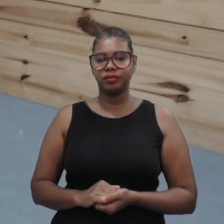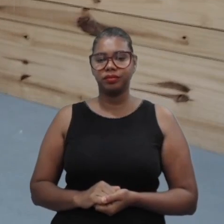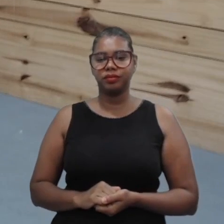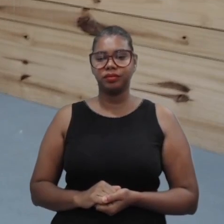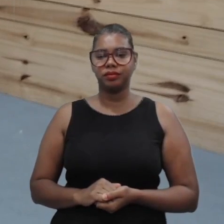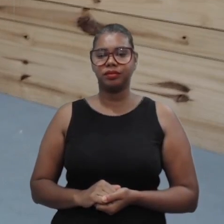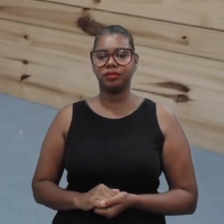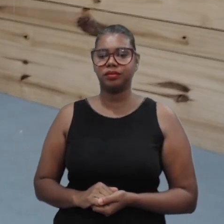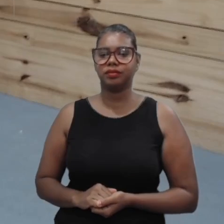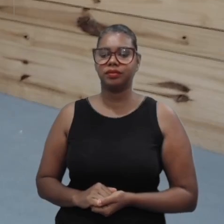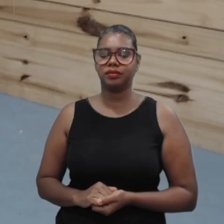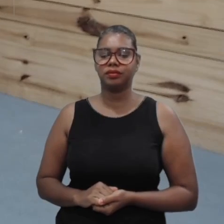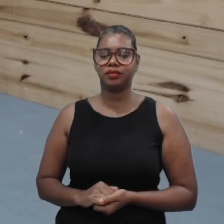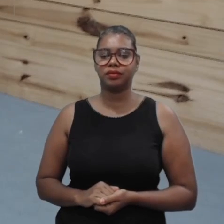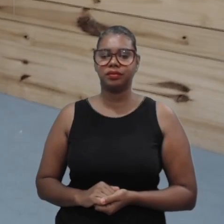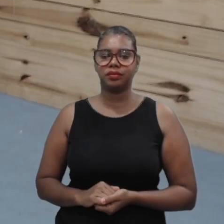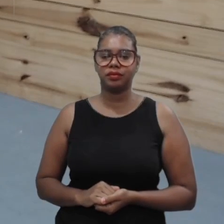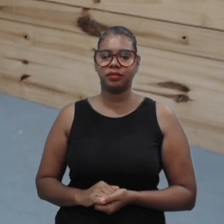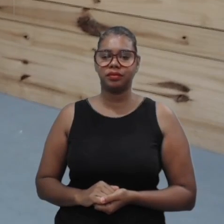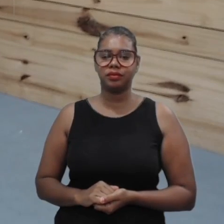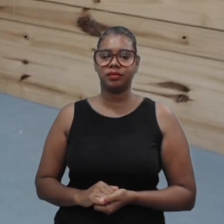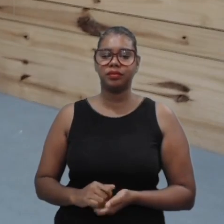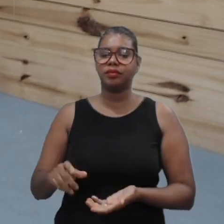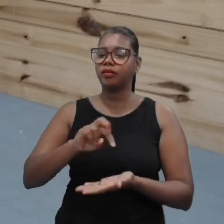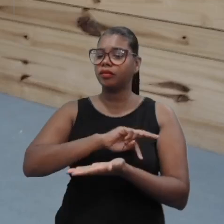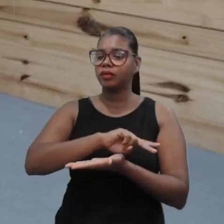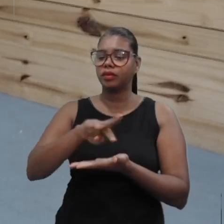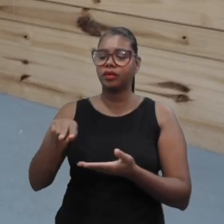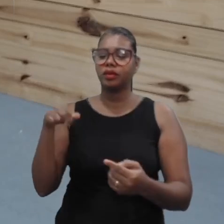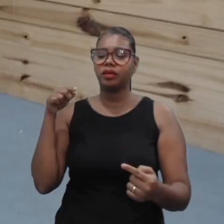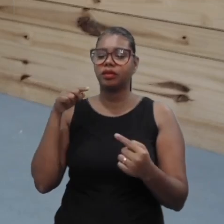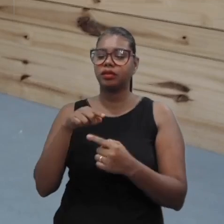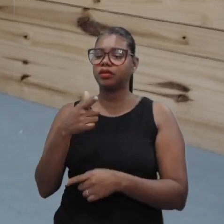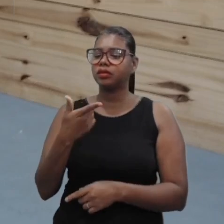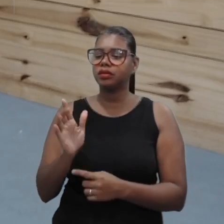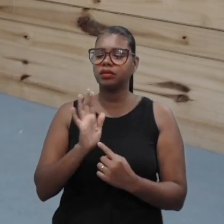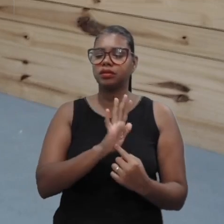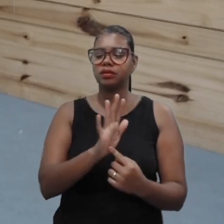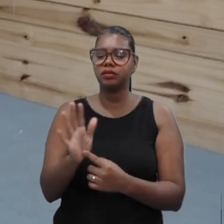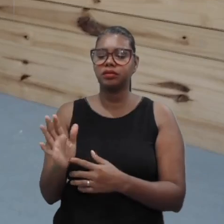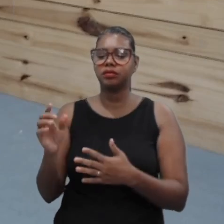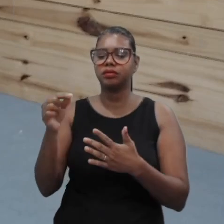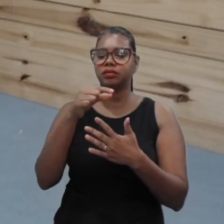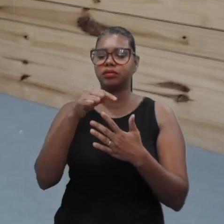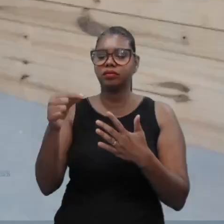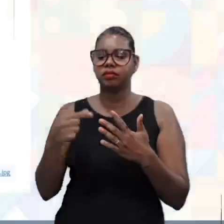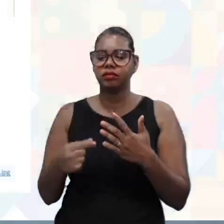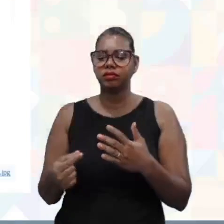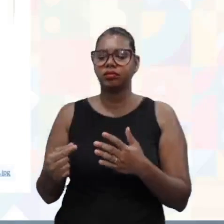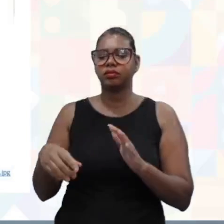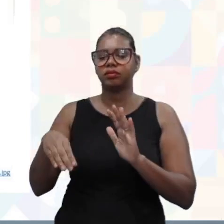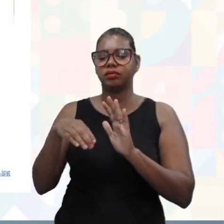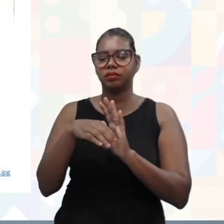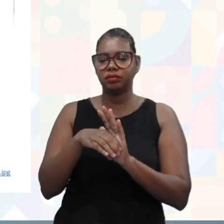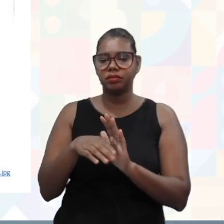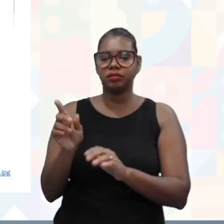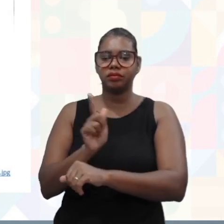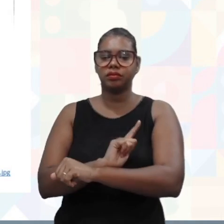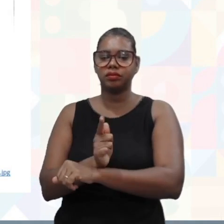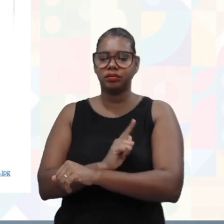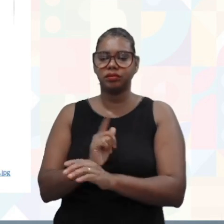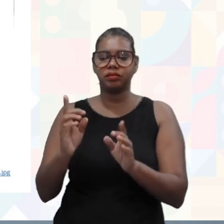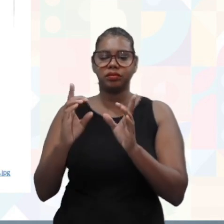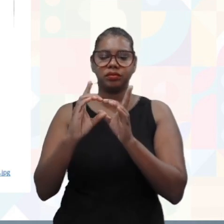Quando a gente aborda essa diversidade, não tem como a gente não destacar aqui o conceito da gestão democrática. A